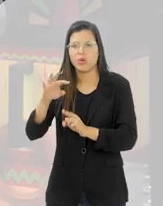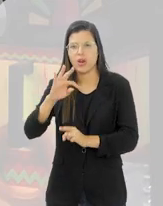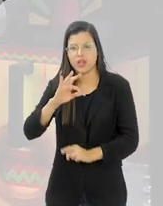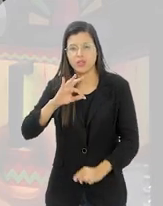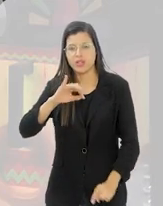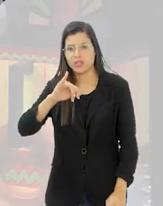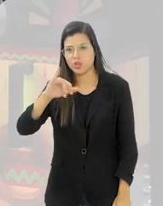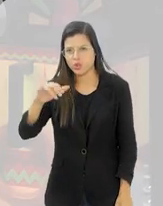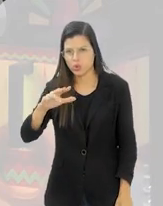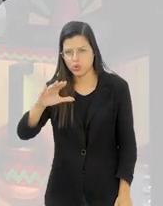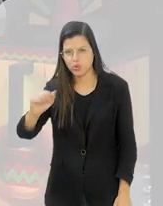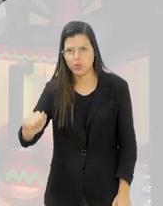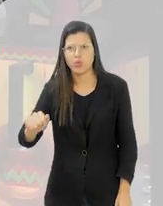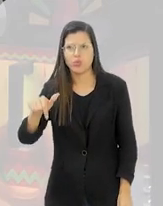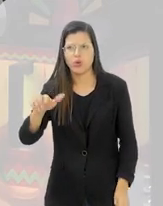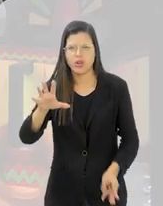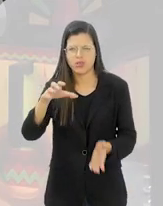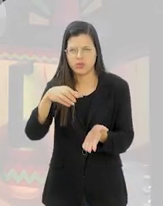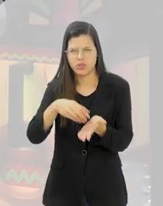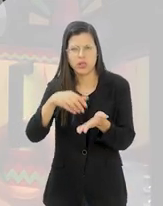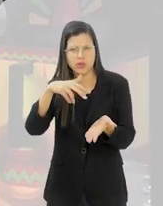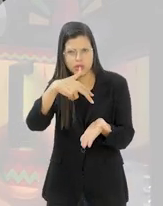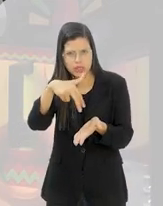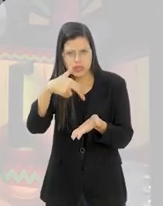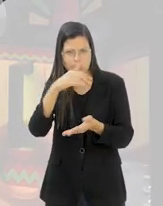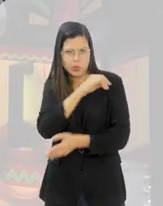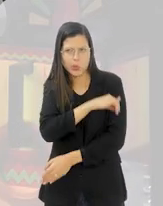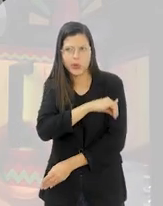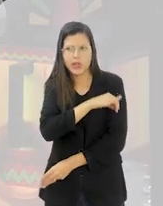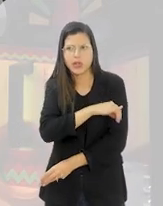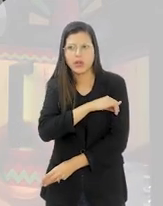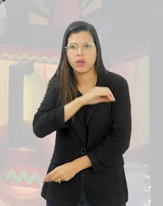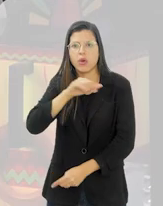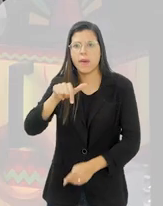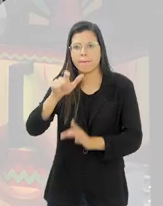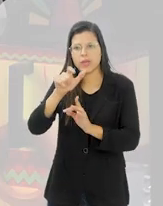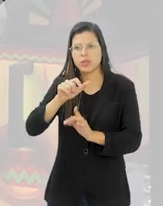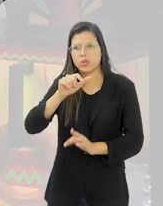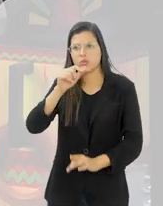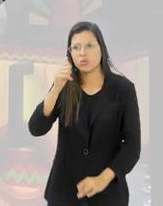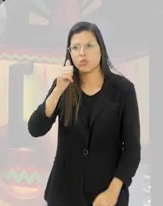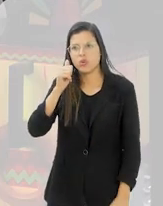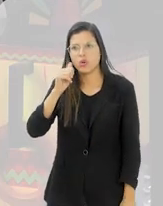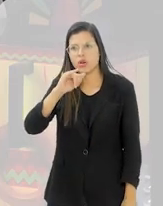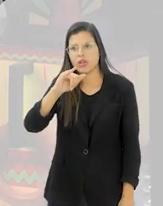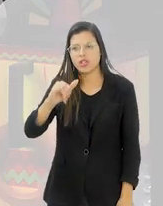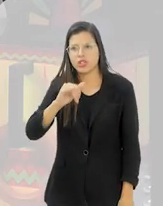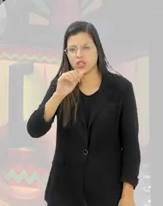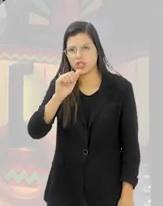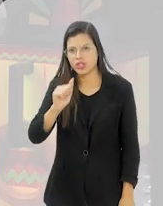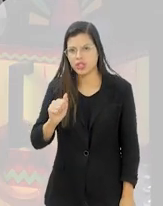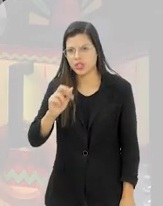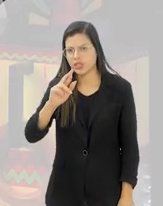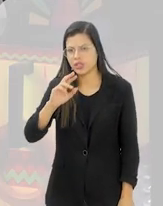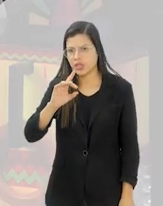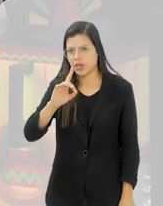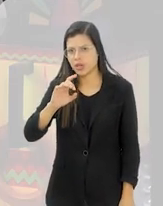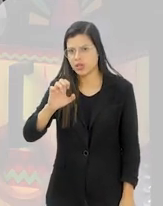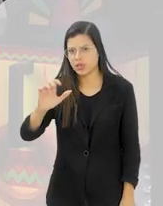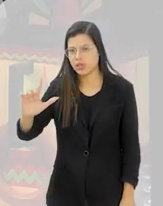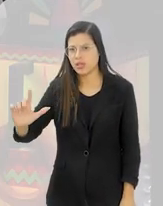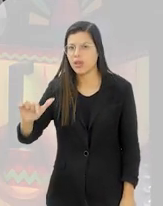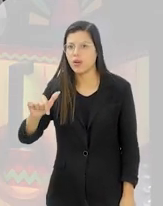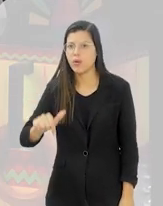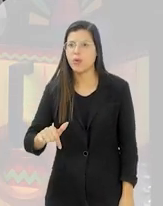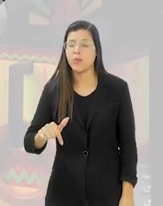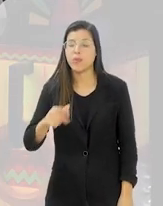lá na Tijuca, no Centro Coreográfico do Rio de Janeiro, se não me engano. Foi o Jardel que me falou isso pela primeira vez, o coreógrafo, que é um